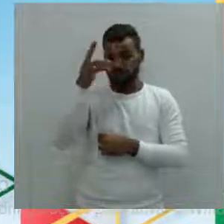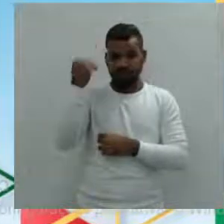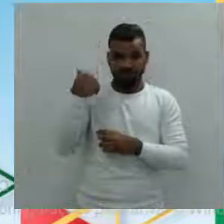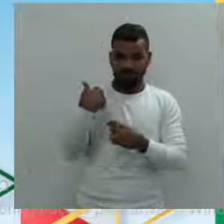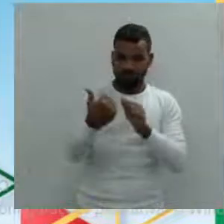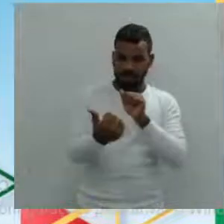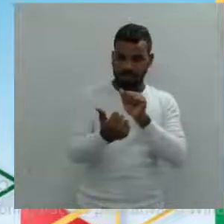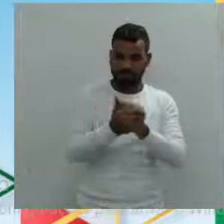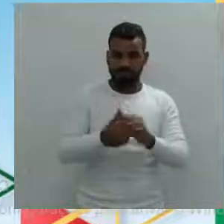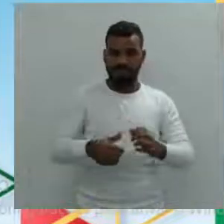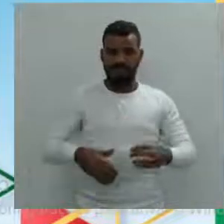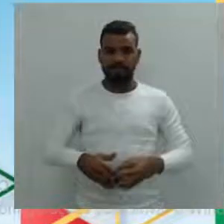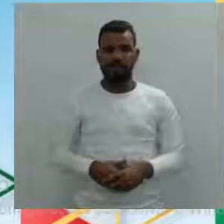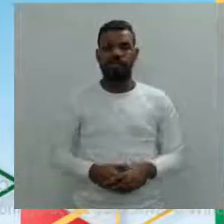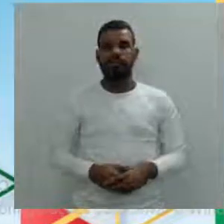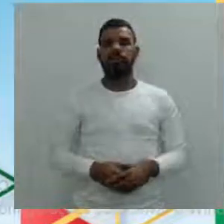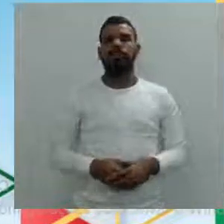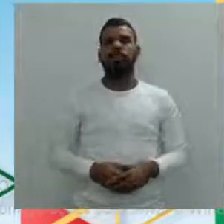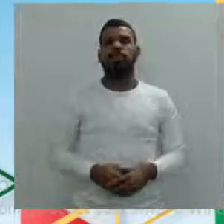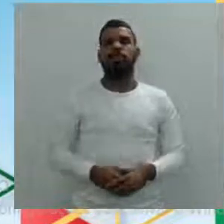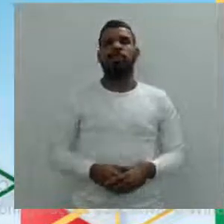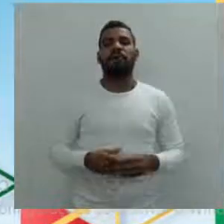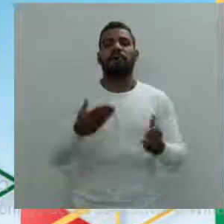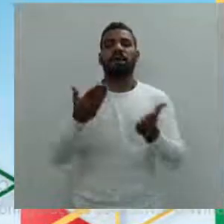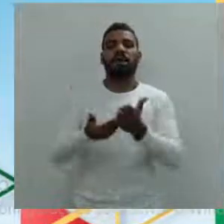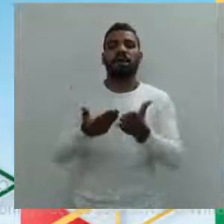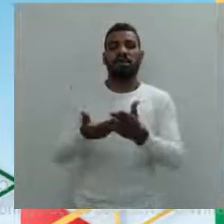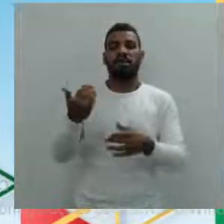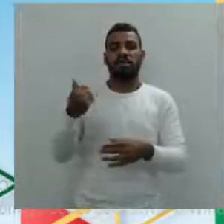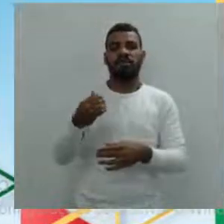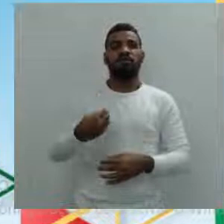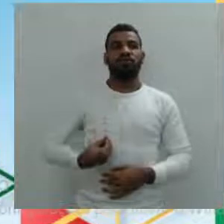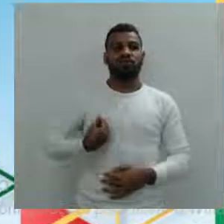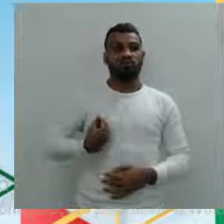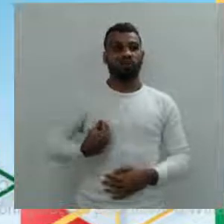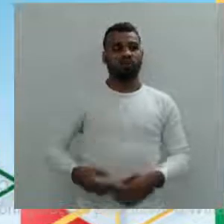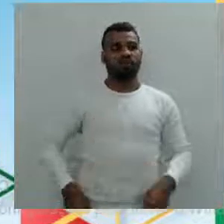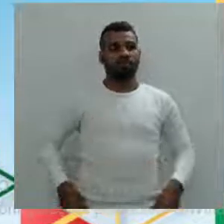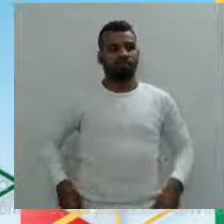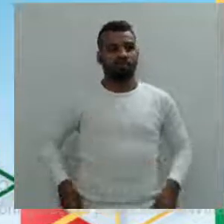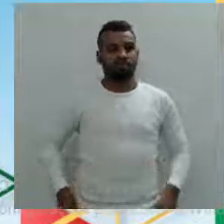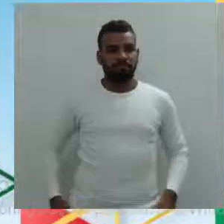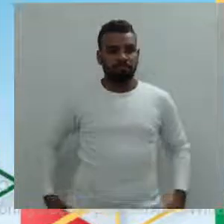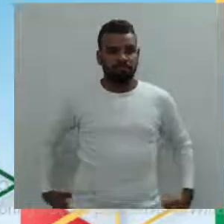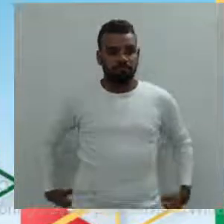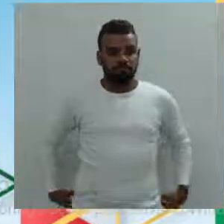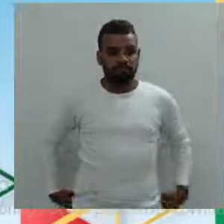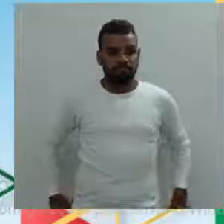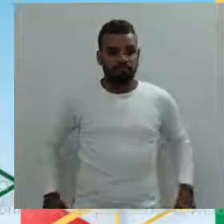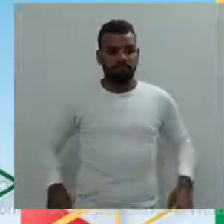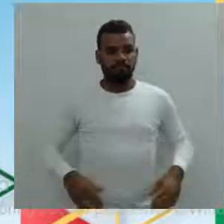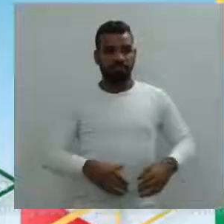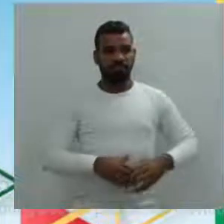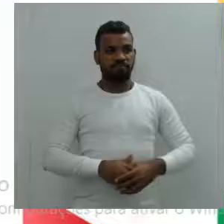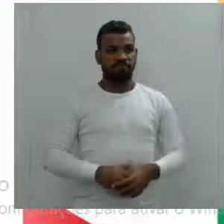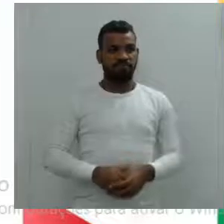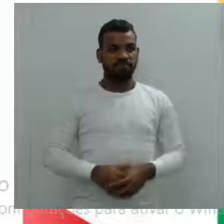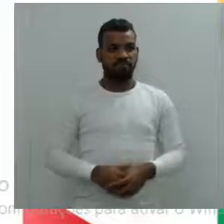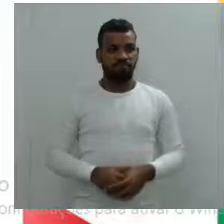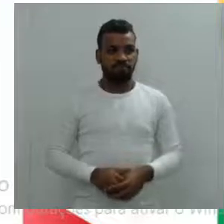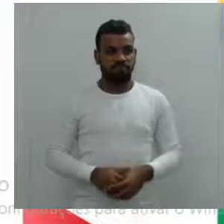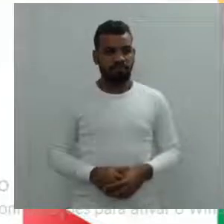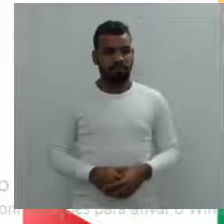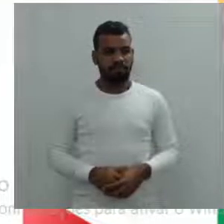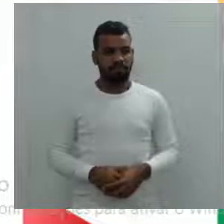comigo, né, nas últimas aulas que nós vivenciamos, tá certo? Vem aqui, deixa eu passar aqui,